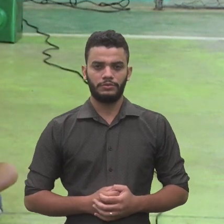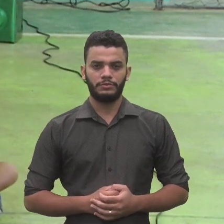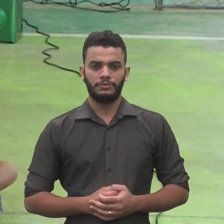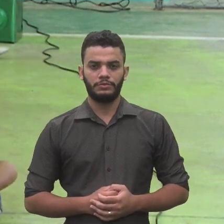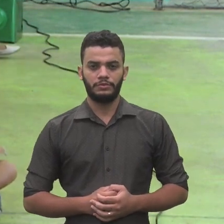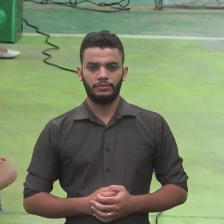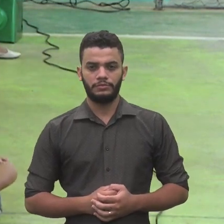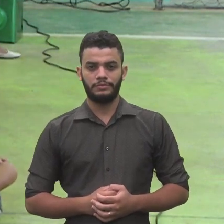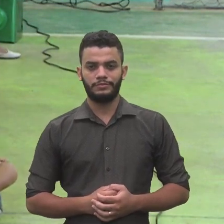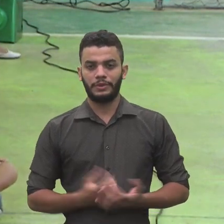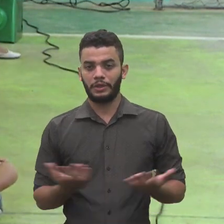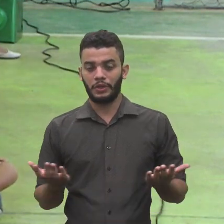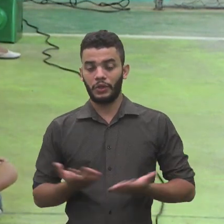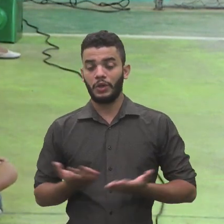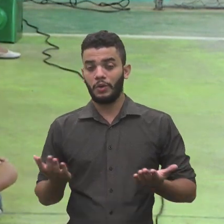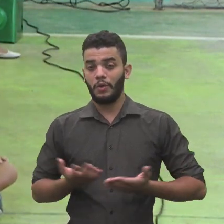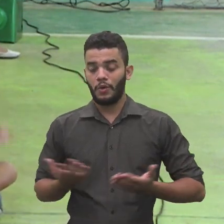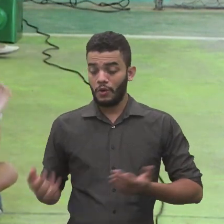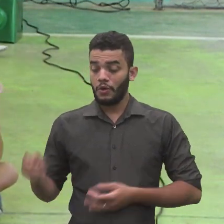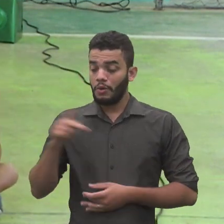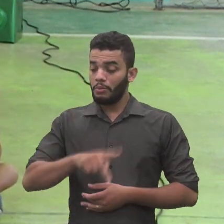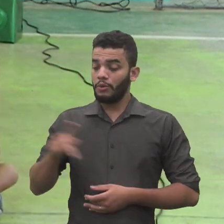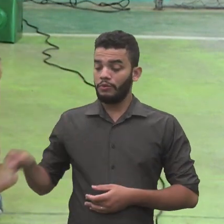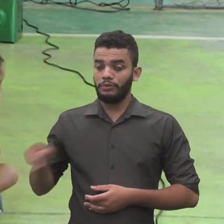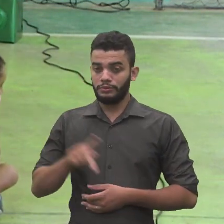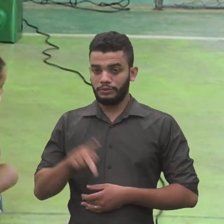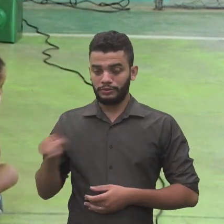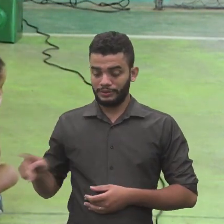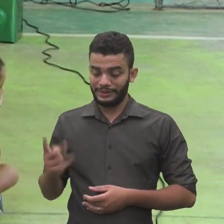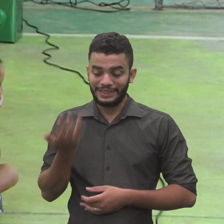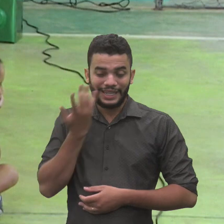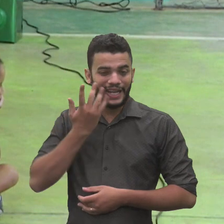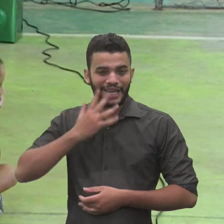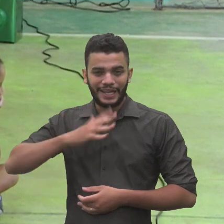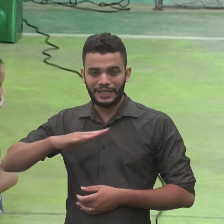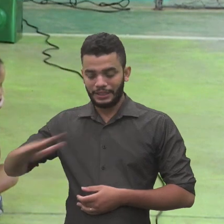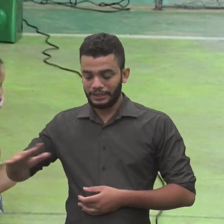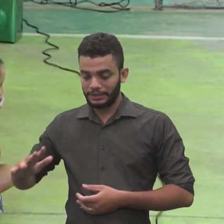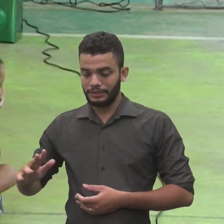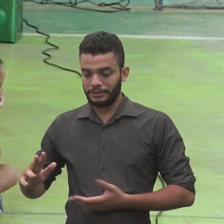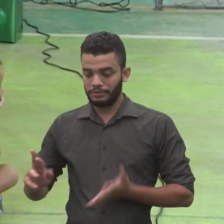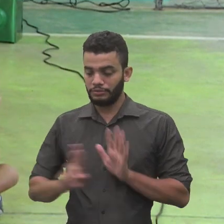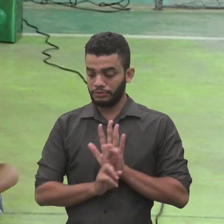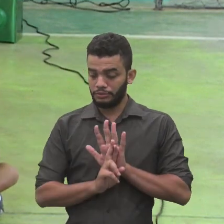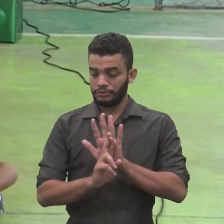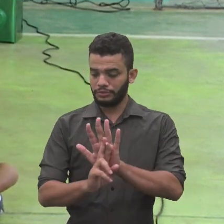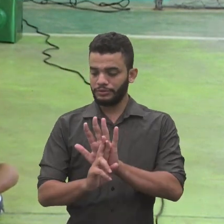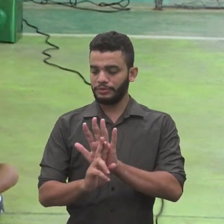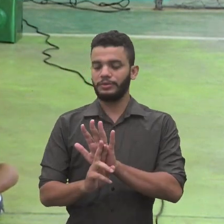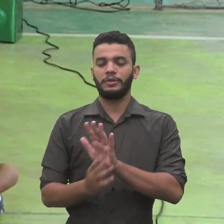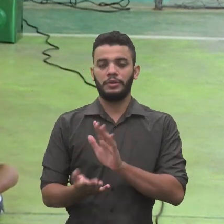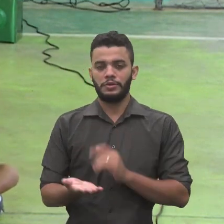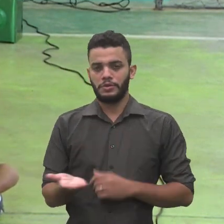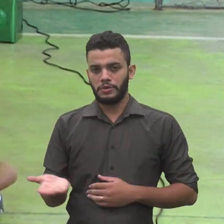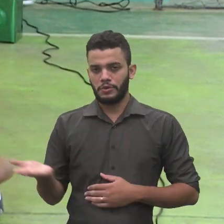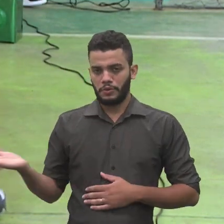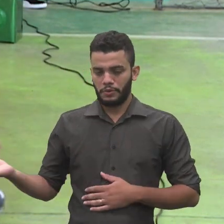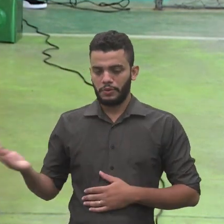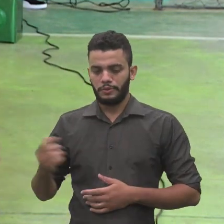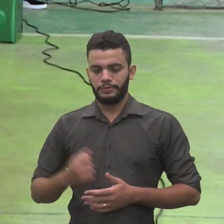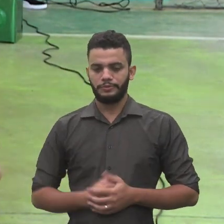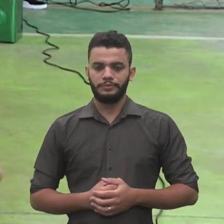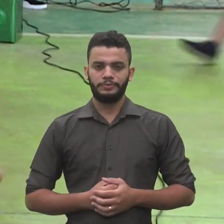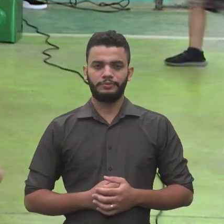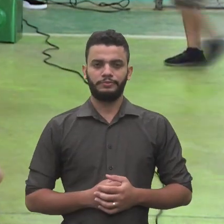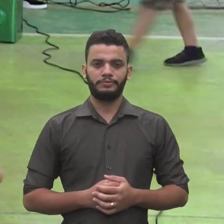Os professores, que eles falam que precisam dos professores. A Maria Gabriela e o Pedro aqui.